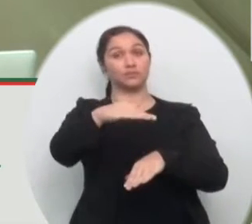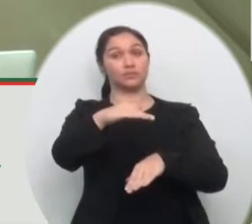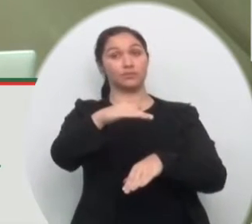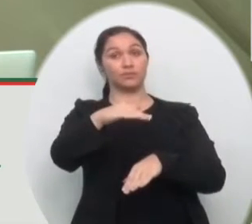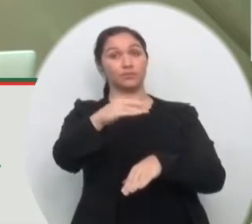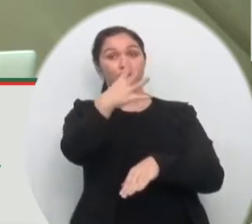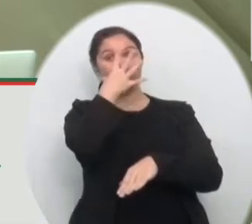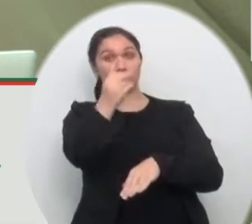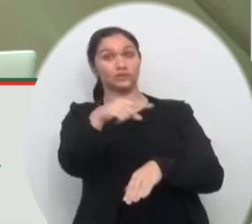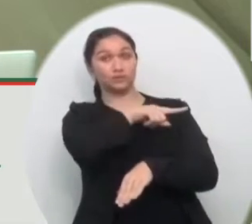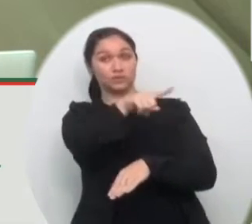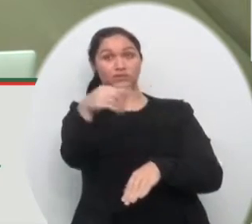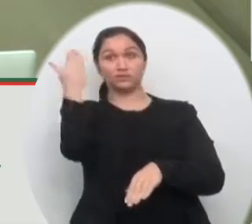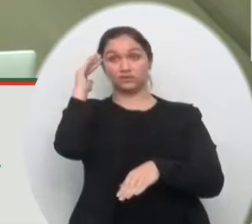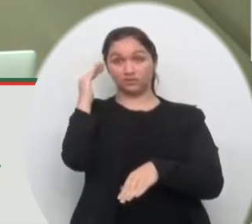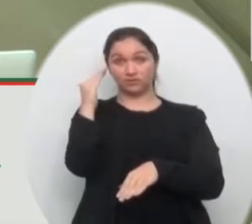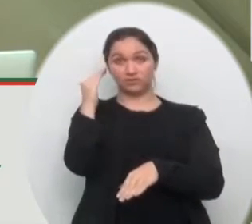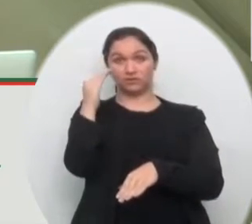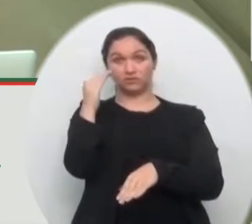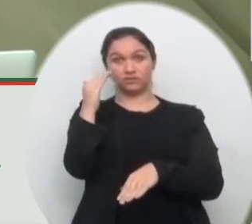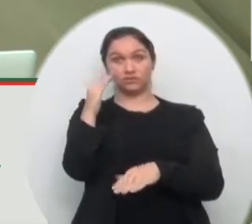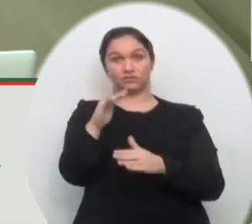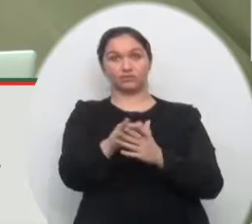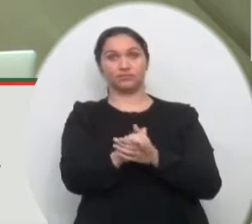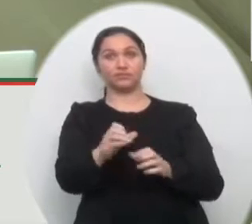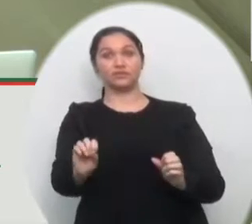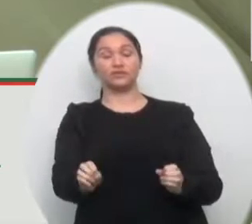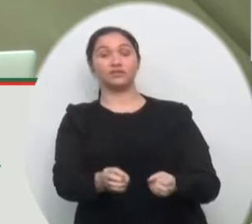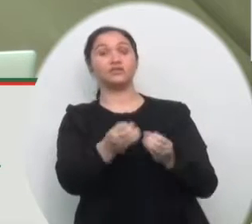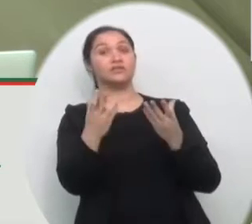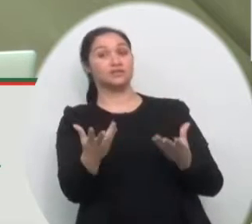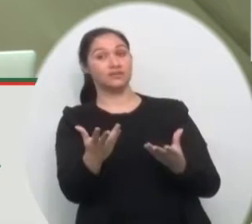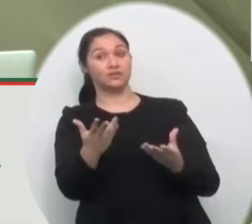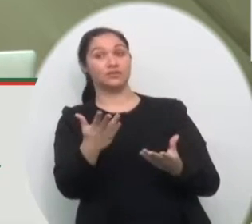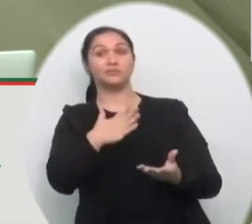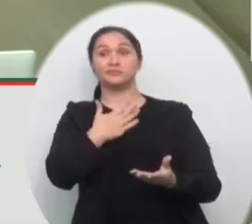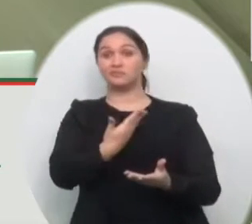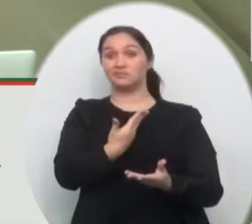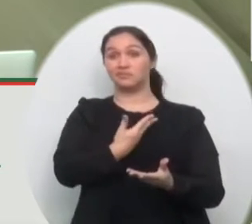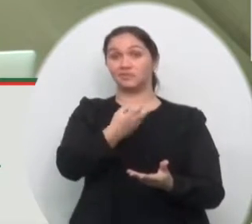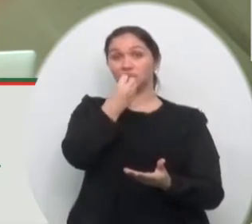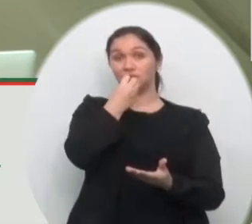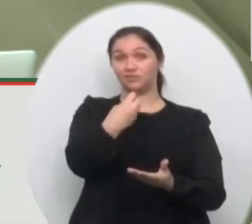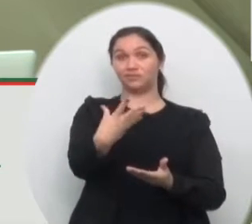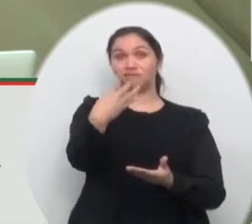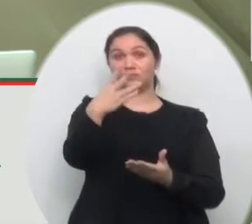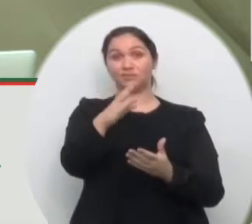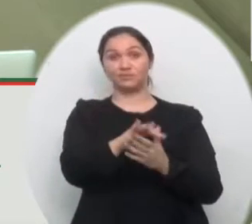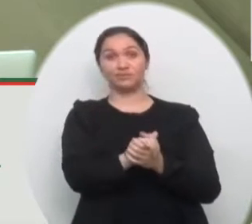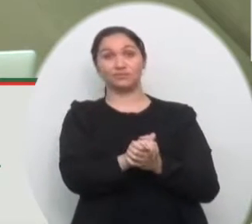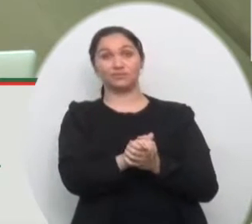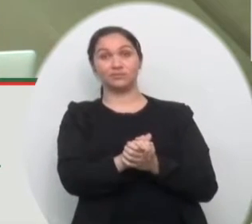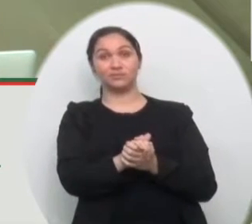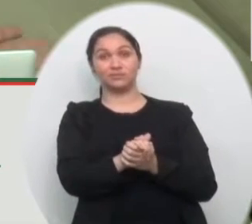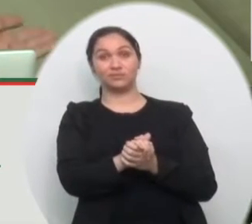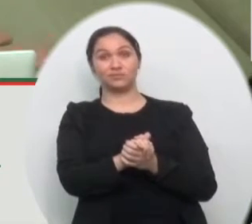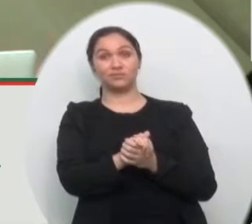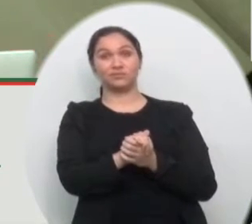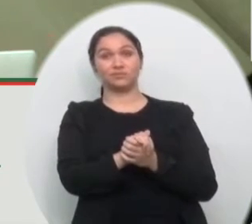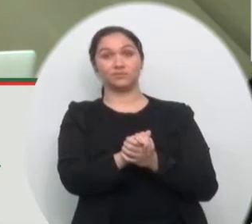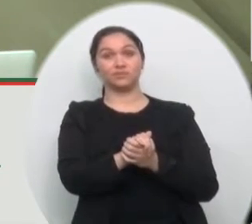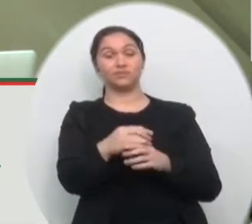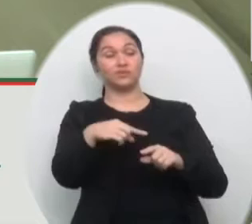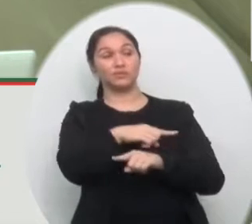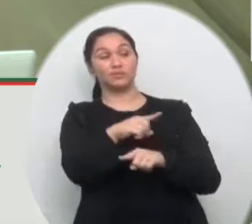que ter conhecimento. Então, ele foi muito generoso, sabe? Muito, demais. Eu que tinha que ter feito isso aí. Porque daí vocês iam conhecer